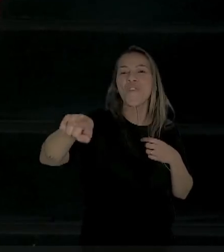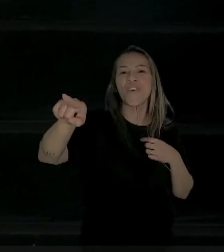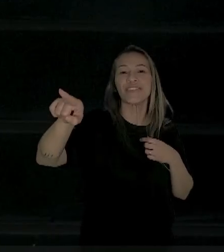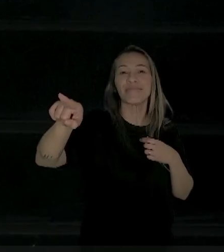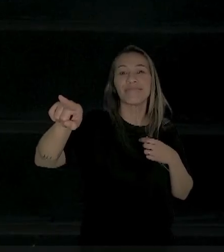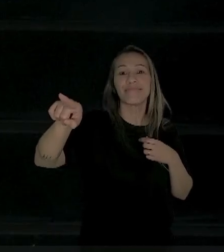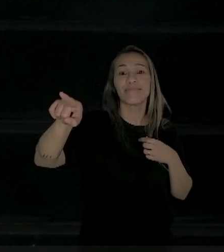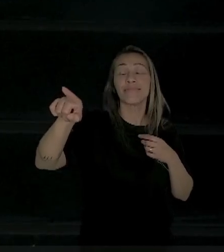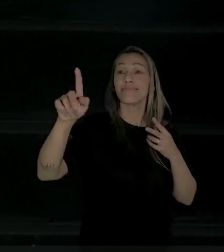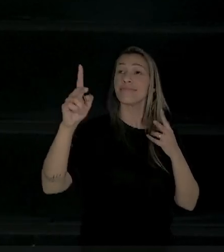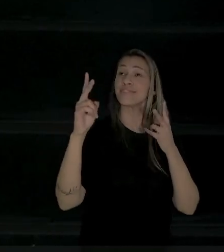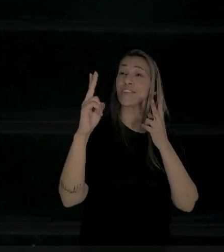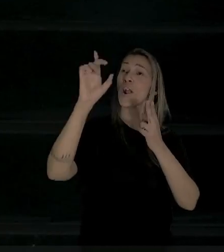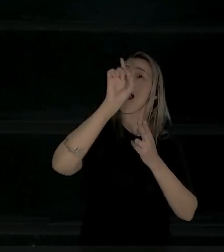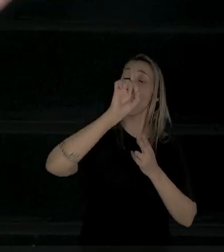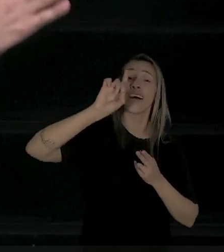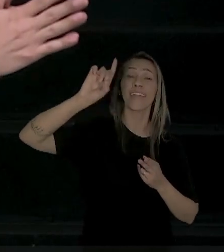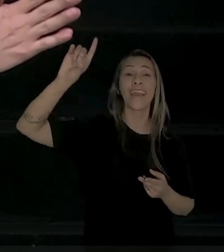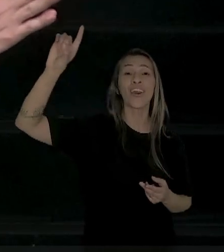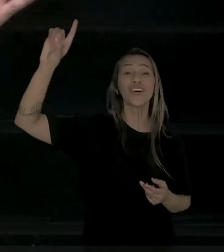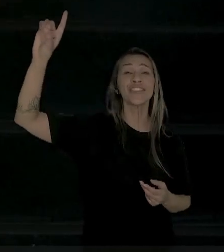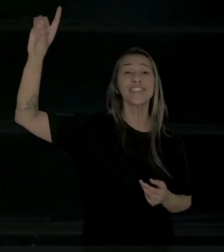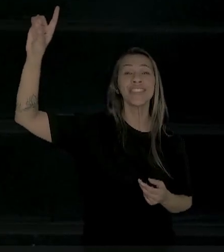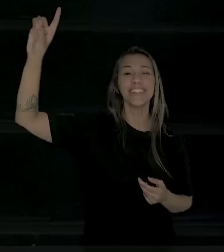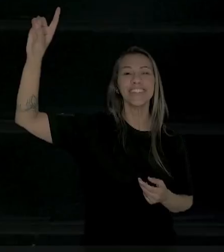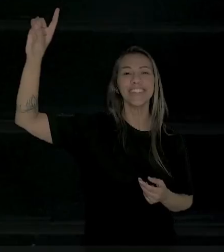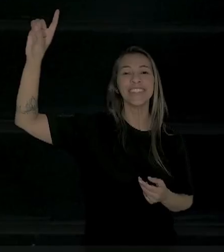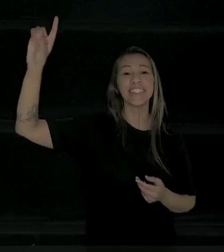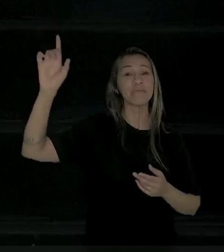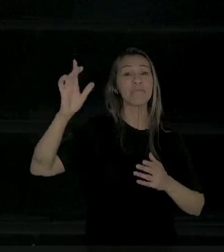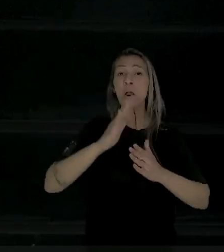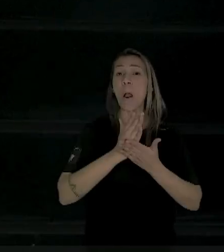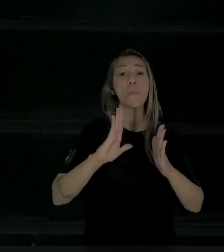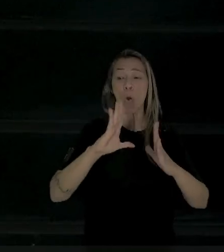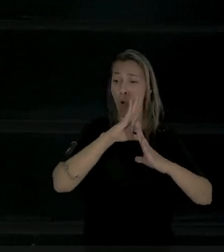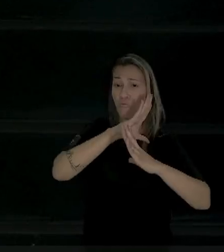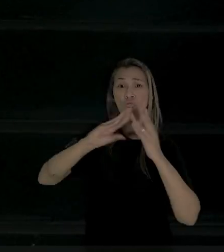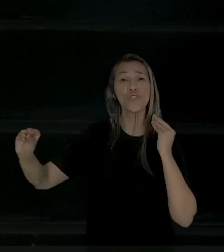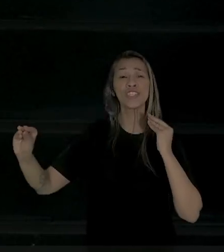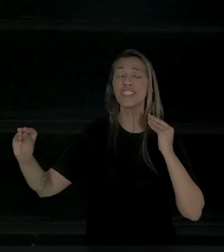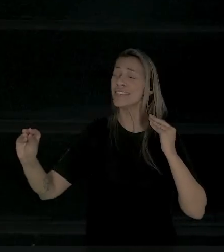Deus, você não precisa fugir mais. Quando você ouve Deus,